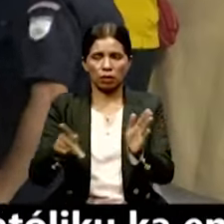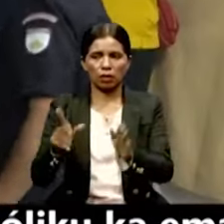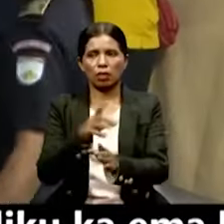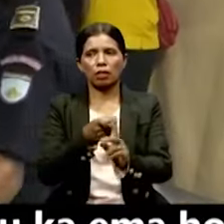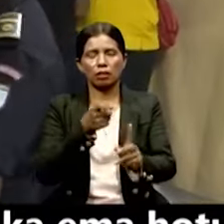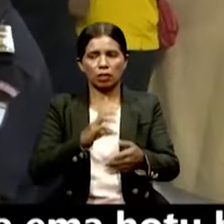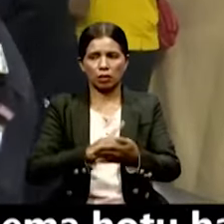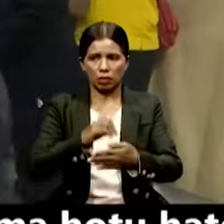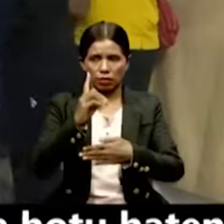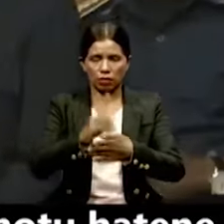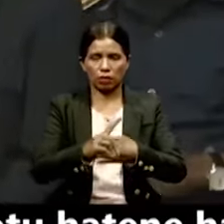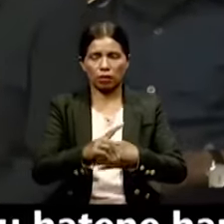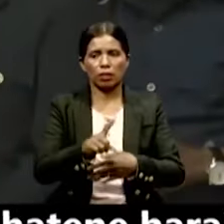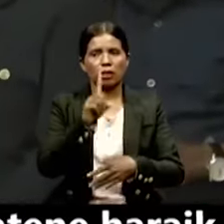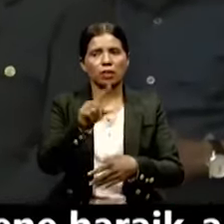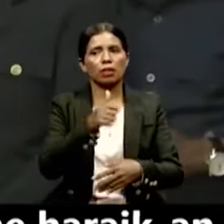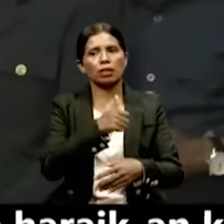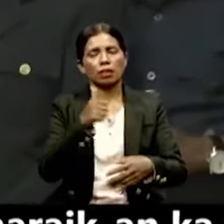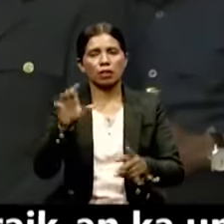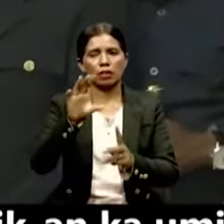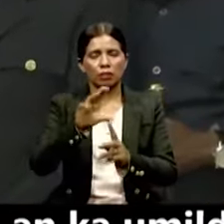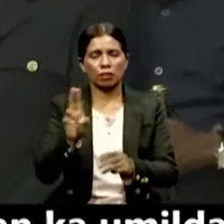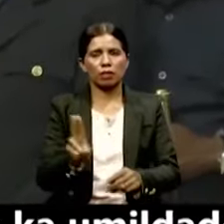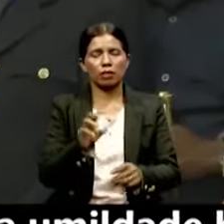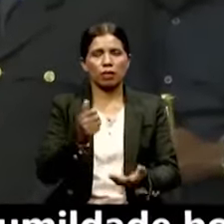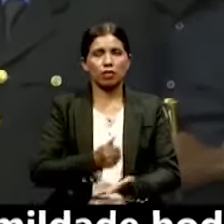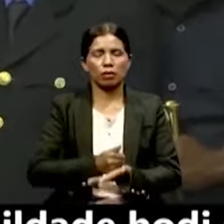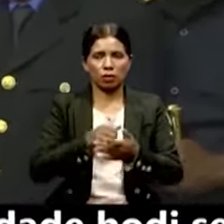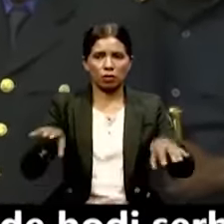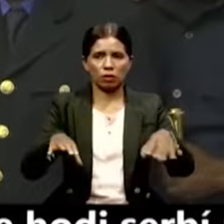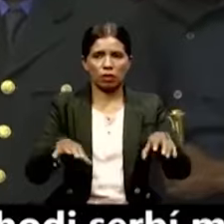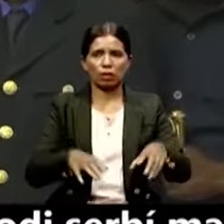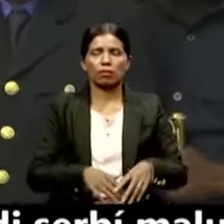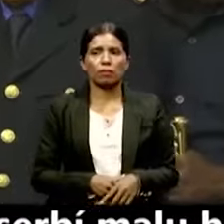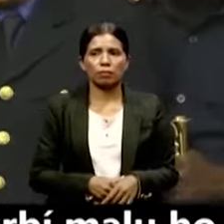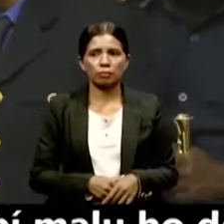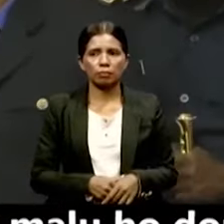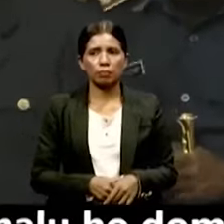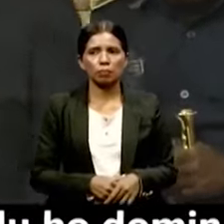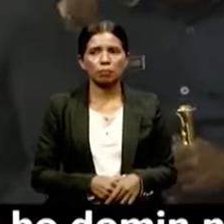no desenvolvimento, no na ingida selo comandante unidade apoio serviço, João Carlos Tomás Soares, GMN.